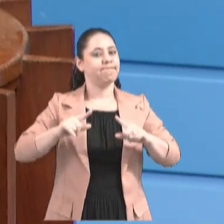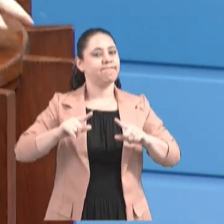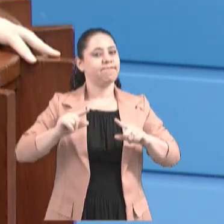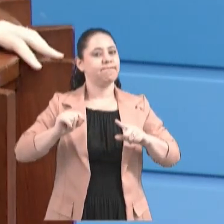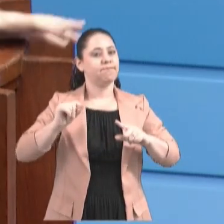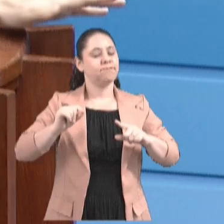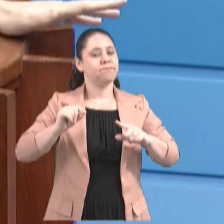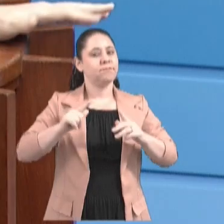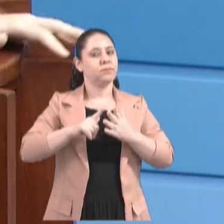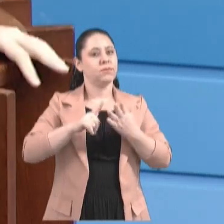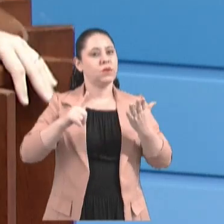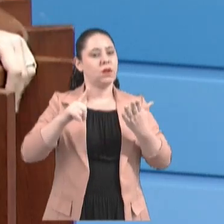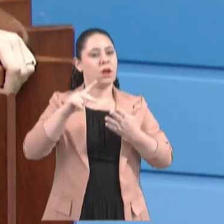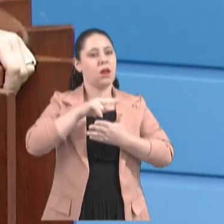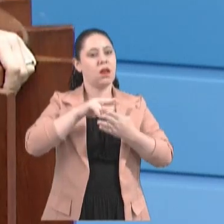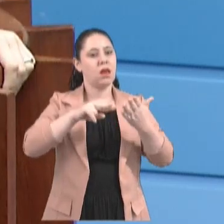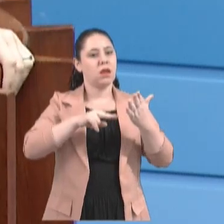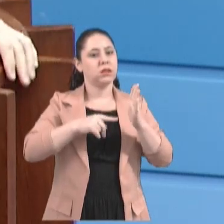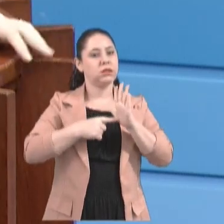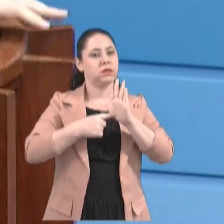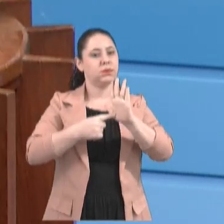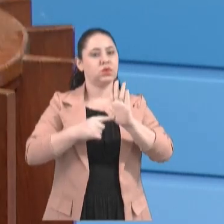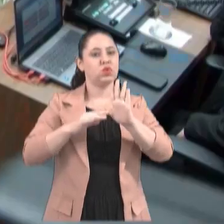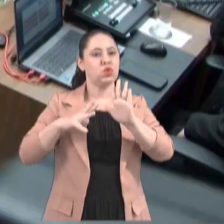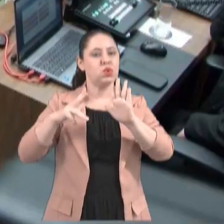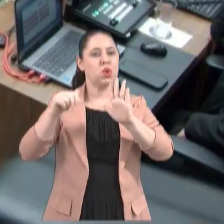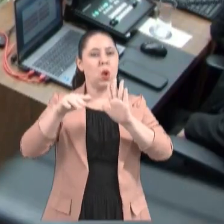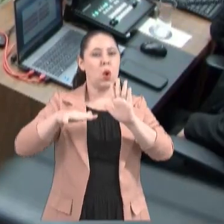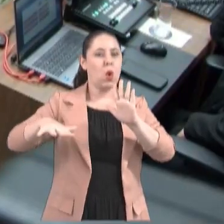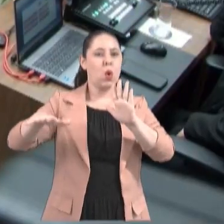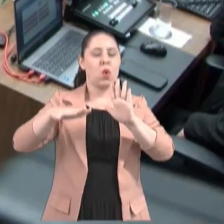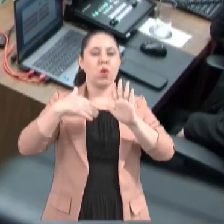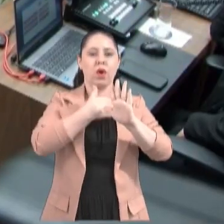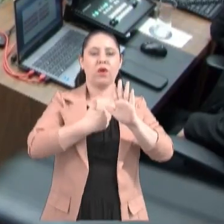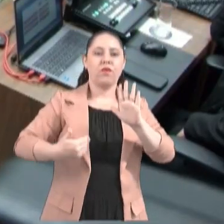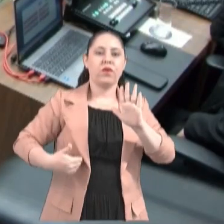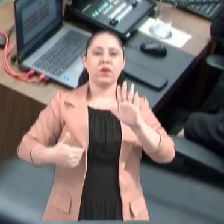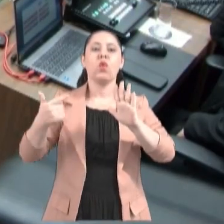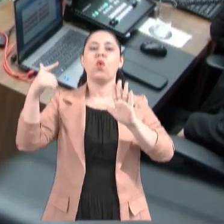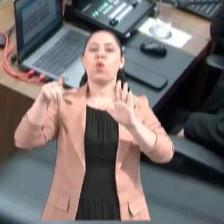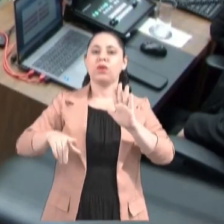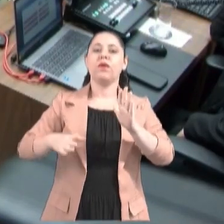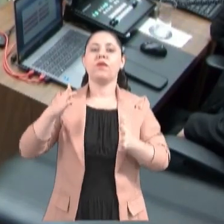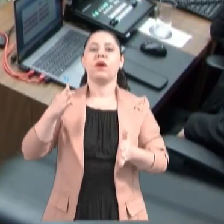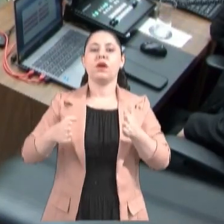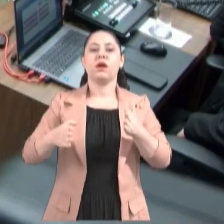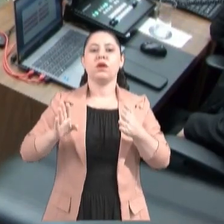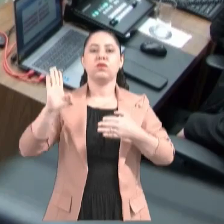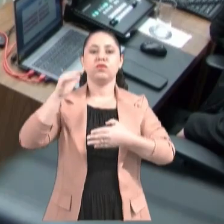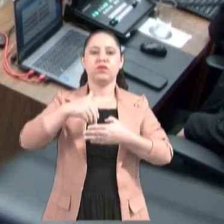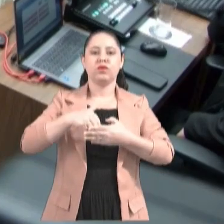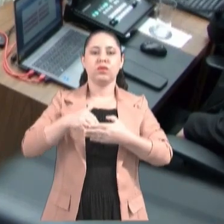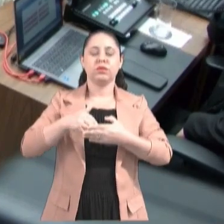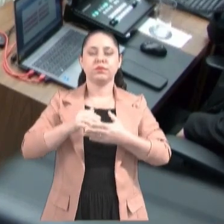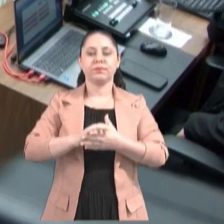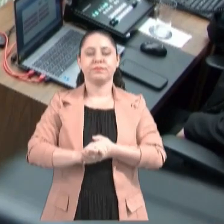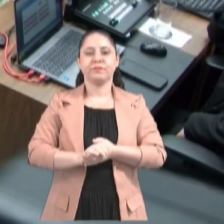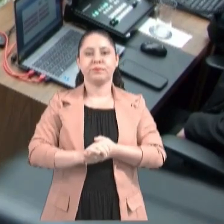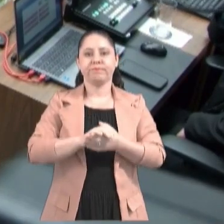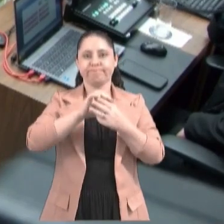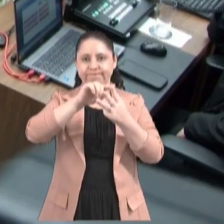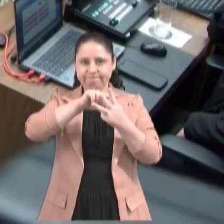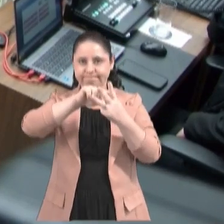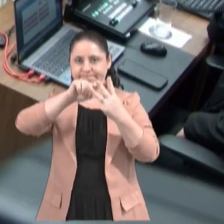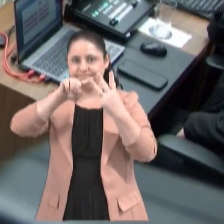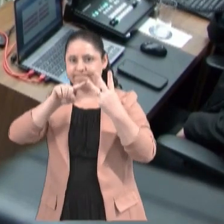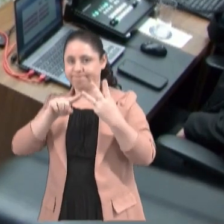do que a imprensa que leu essa pesquisa colocou. Em todos os cenários, o governador está eleito. Só que são